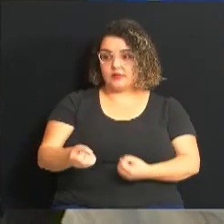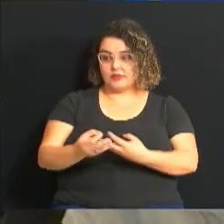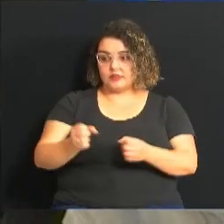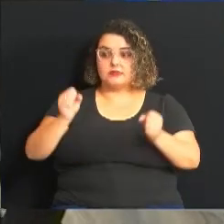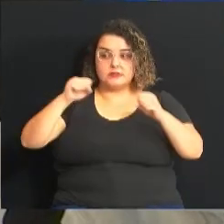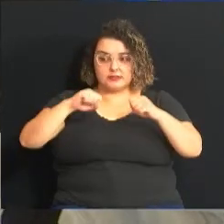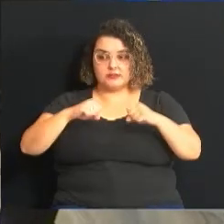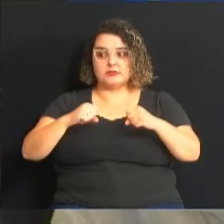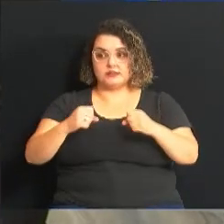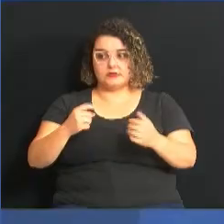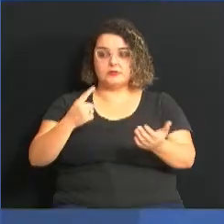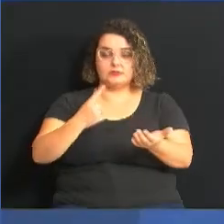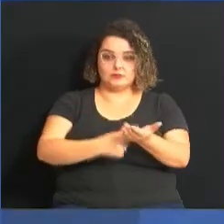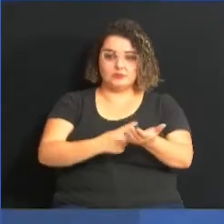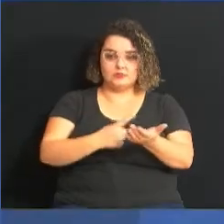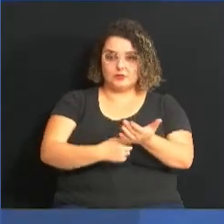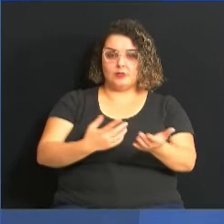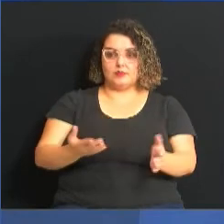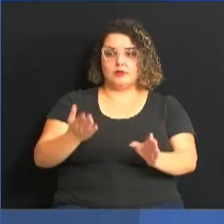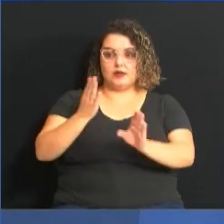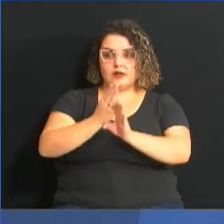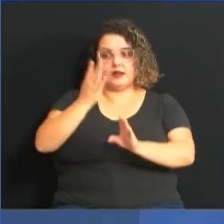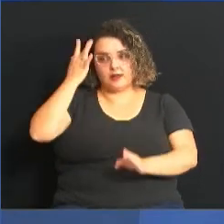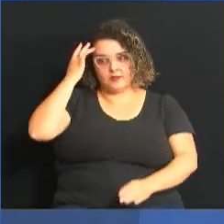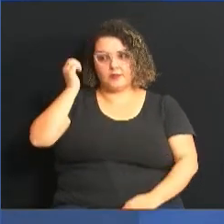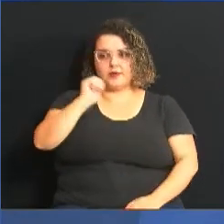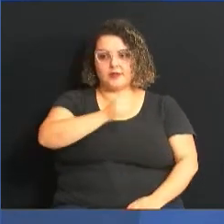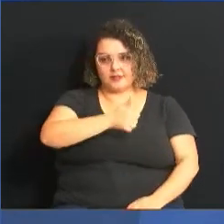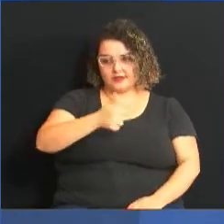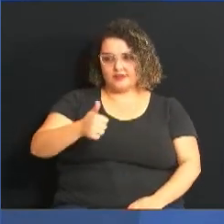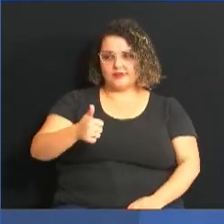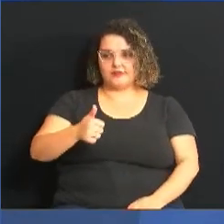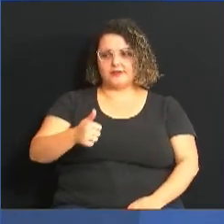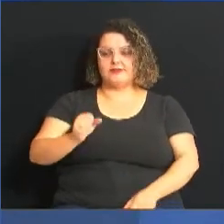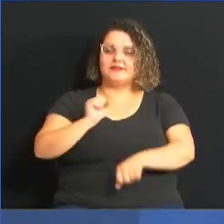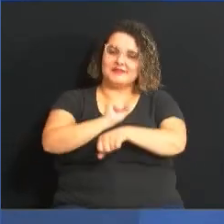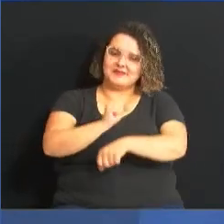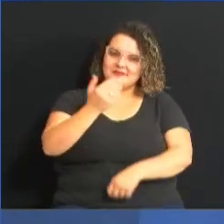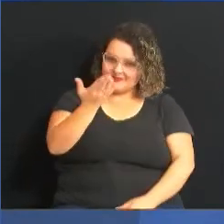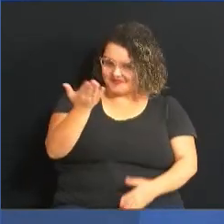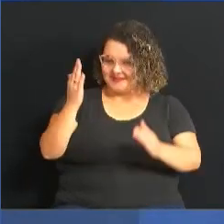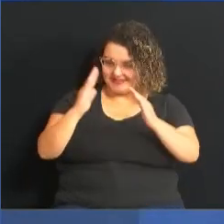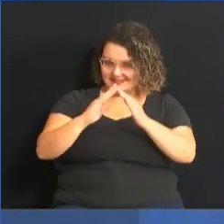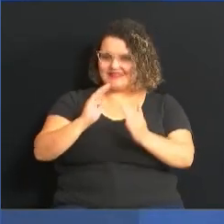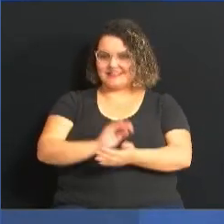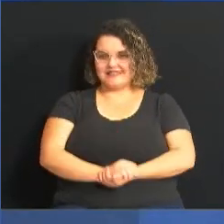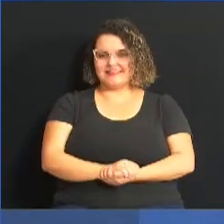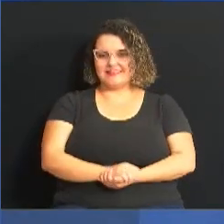encontro está marcado para amanhã aqui a partir das 11 horas e eu espero você aí de casa, viu?